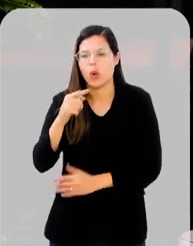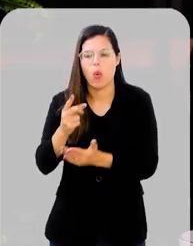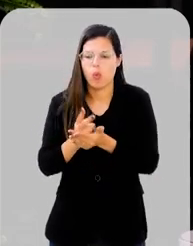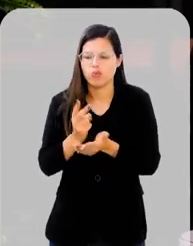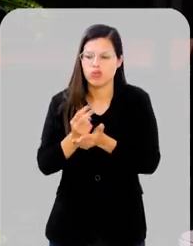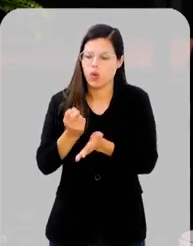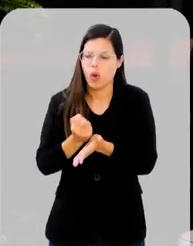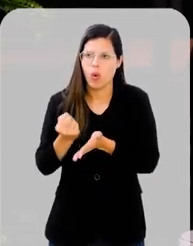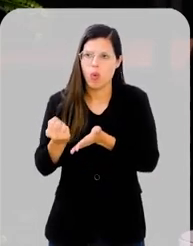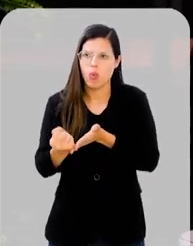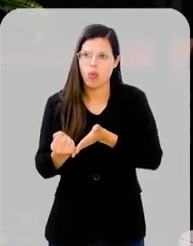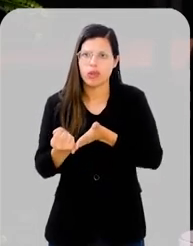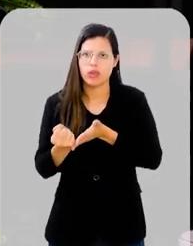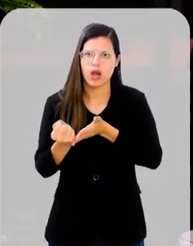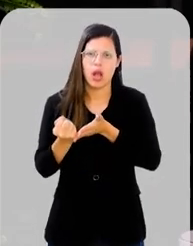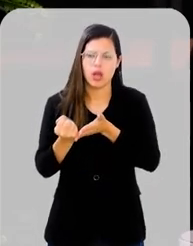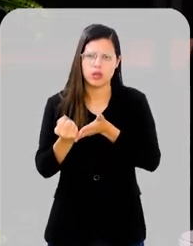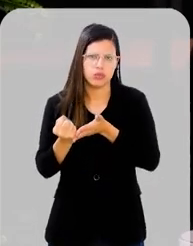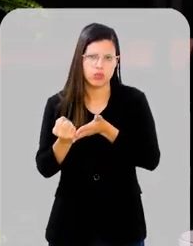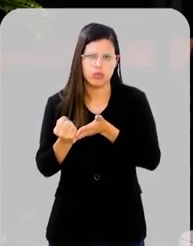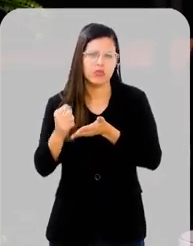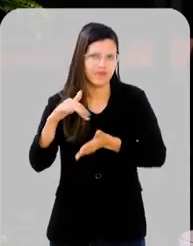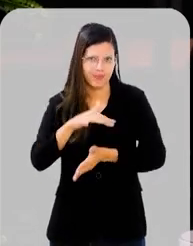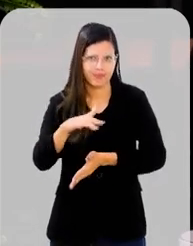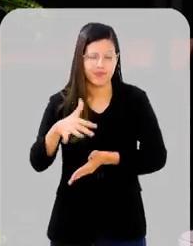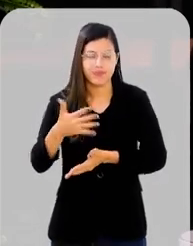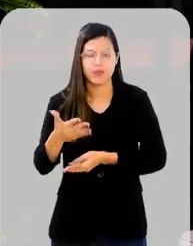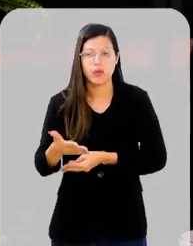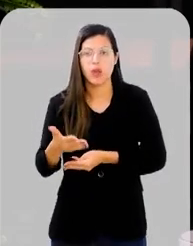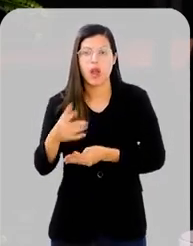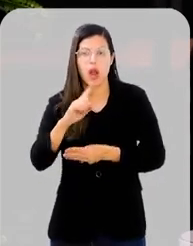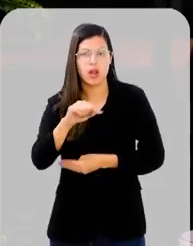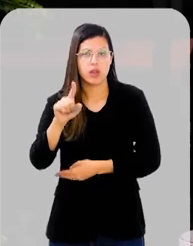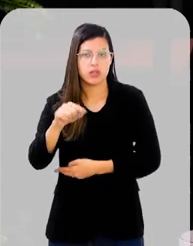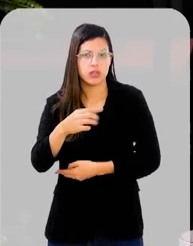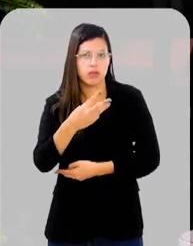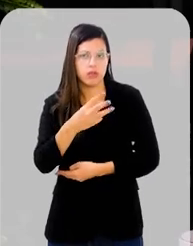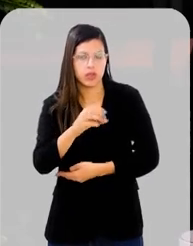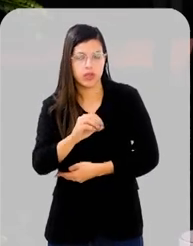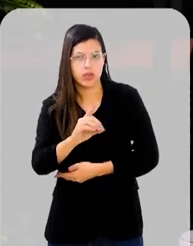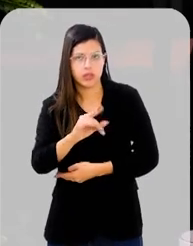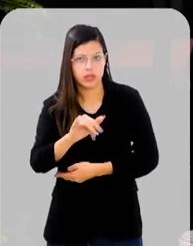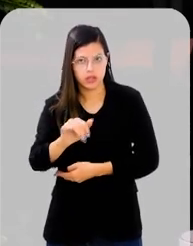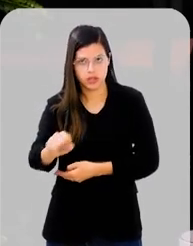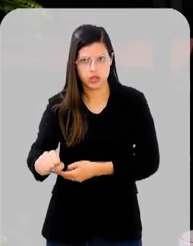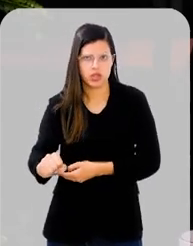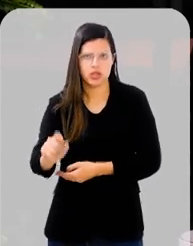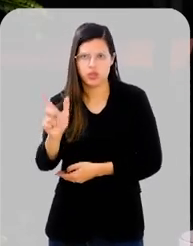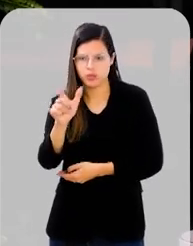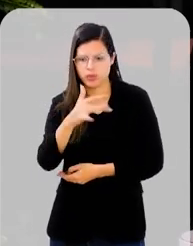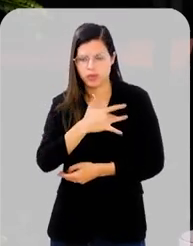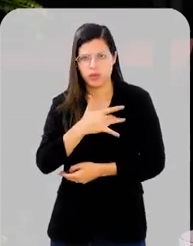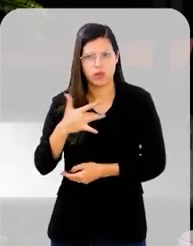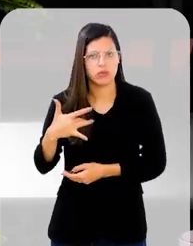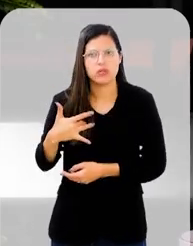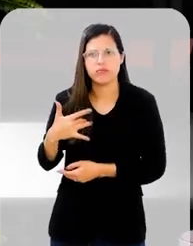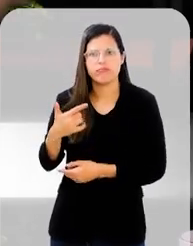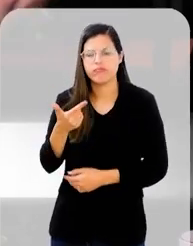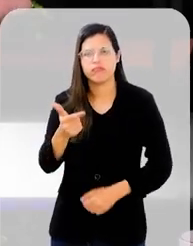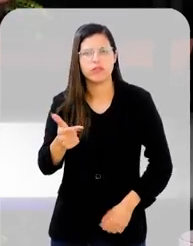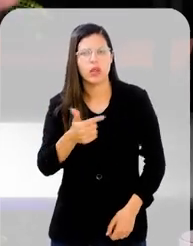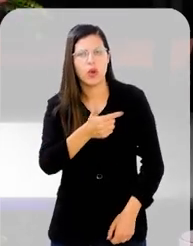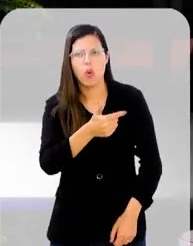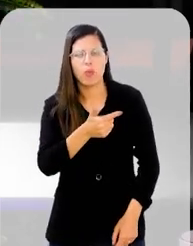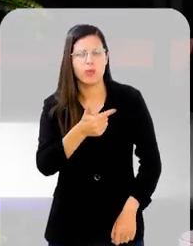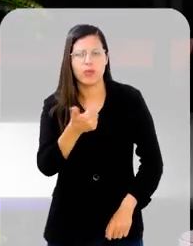manter o seu contrato de maneira né geral estamos cancelando daqui a 30 dias o seu plano e você não tem outra